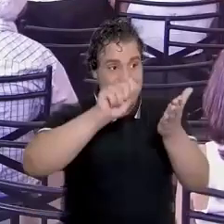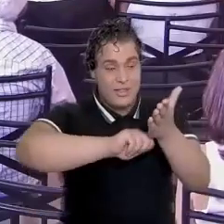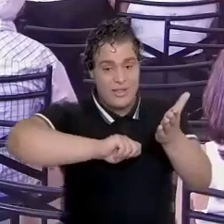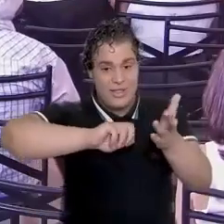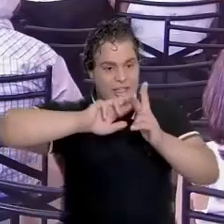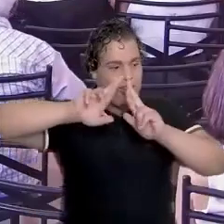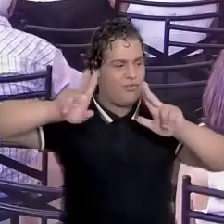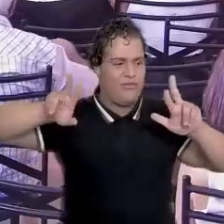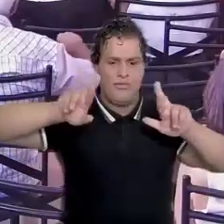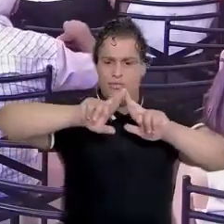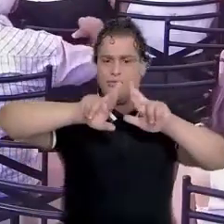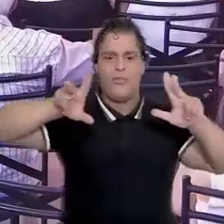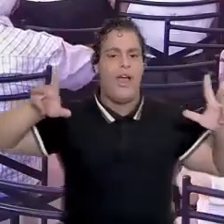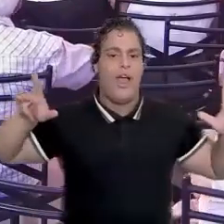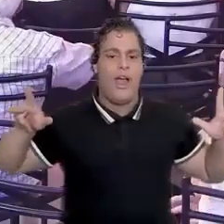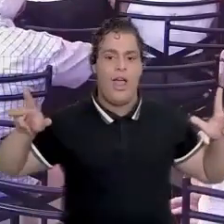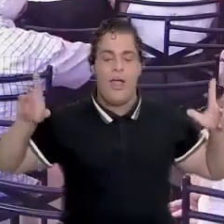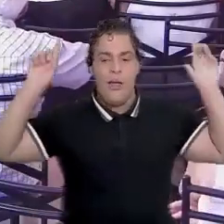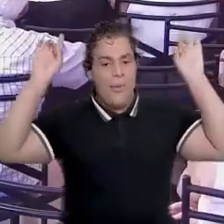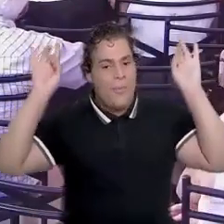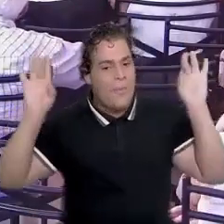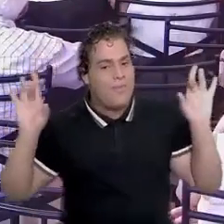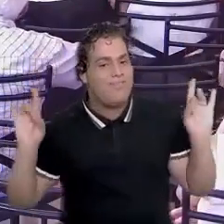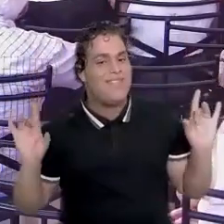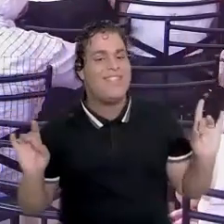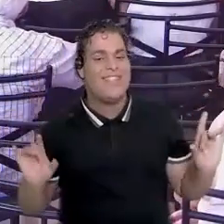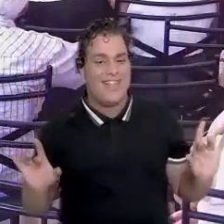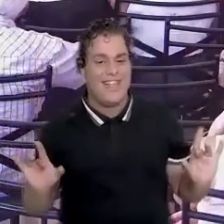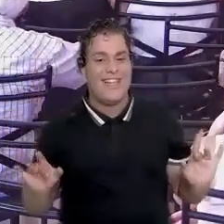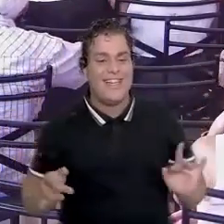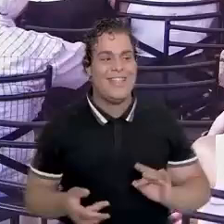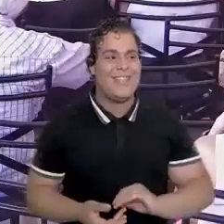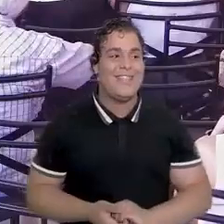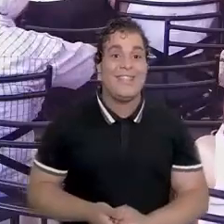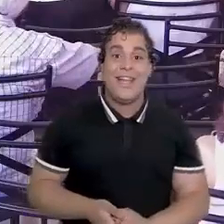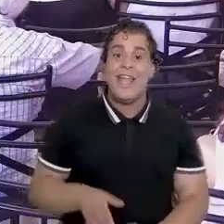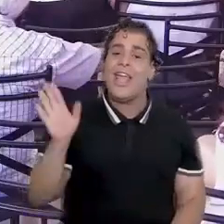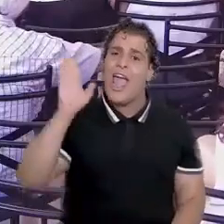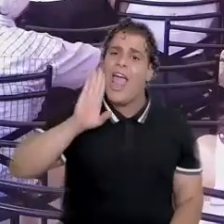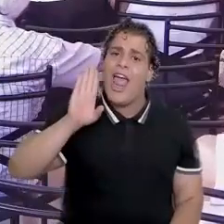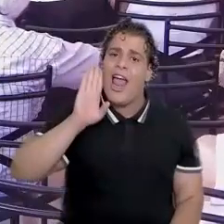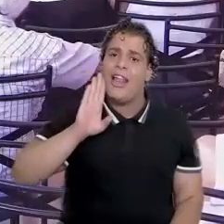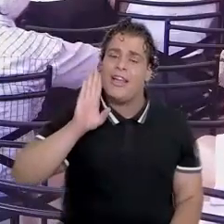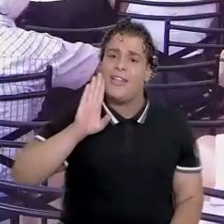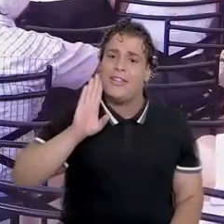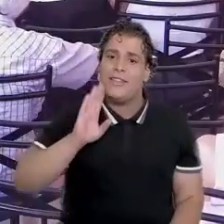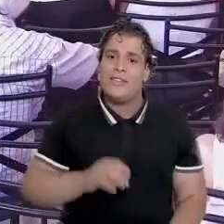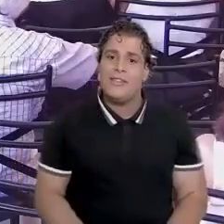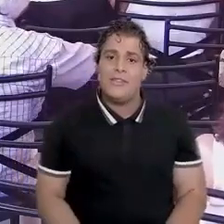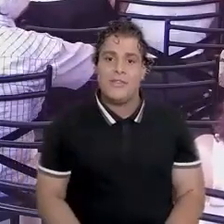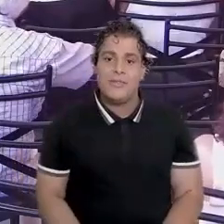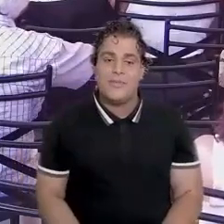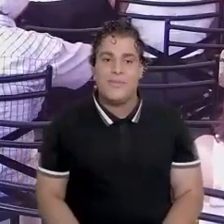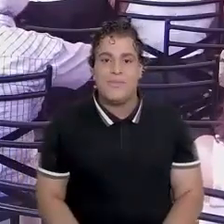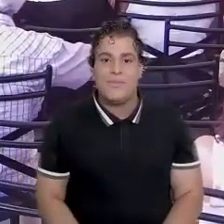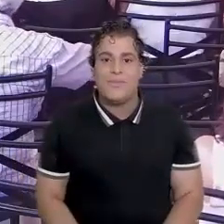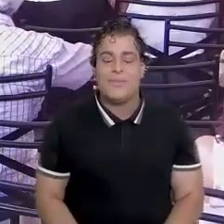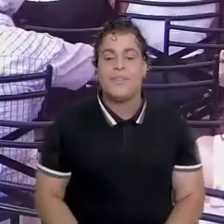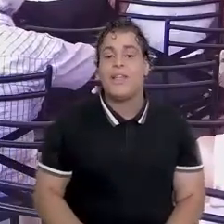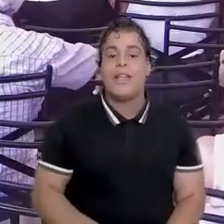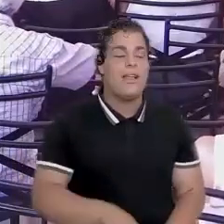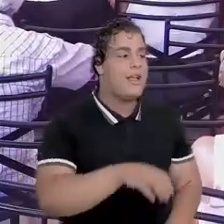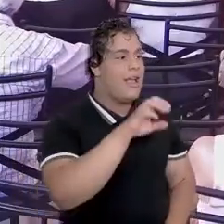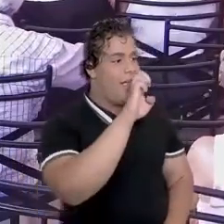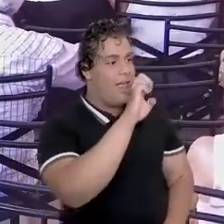forma diferenciada, muito especial. E é interessante... Dá licença. Pode falar.